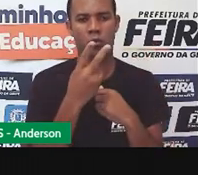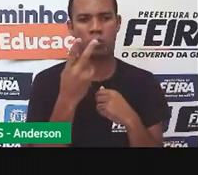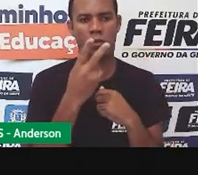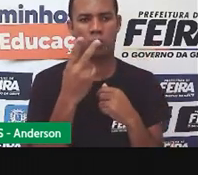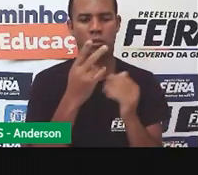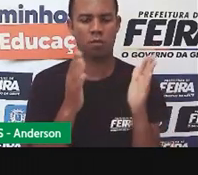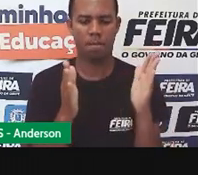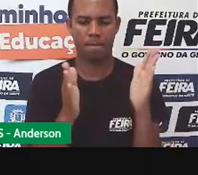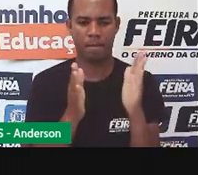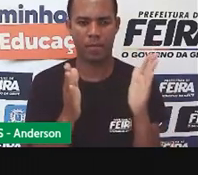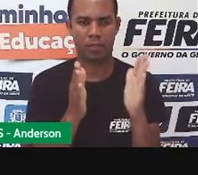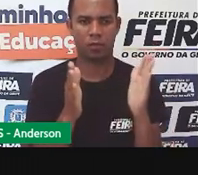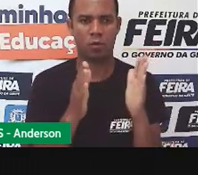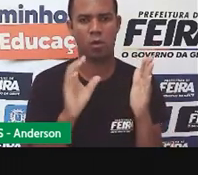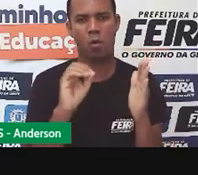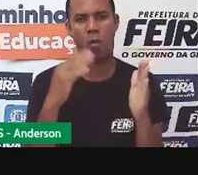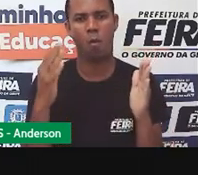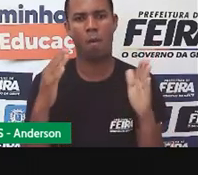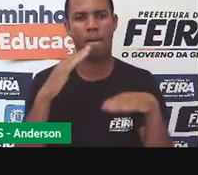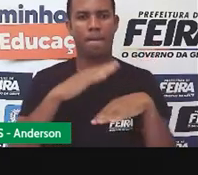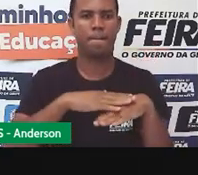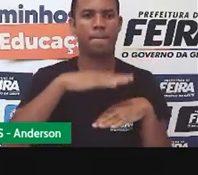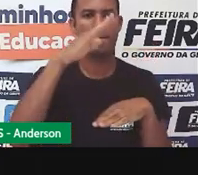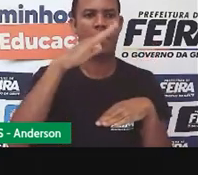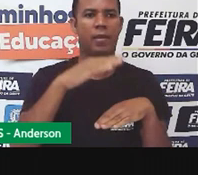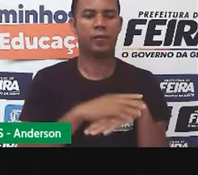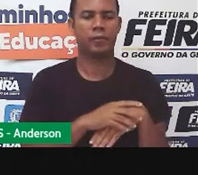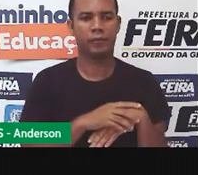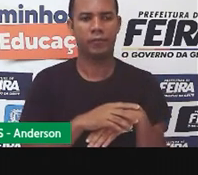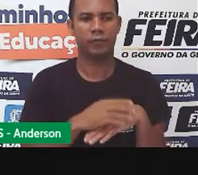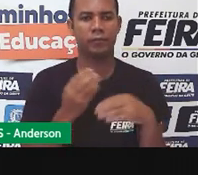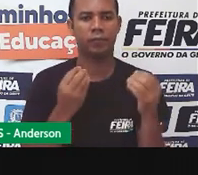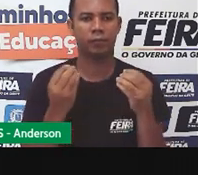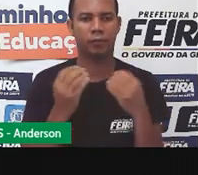menores e 2 maiores, será um retângulo.